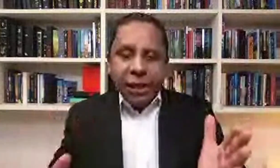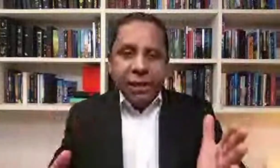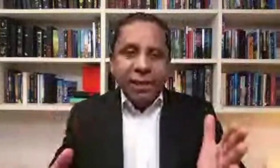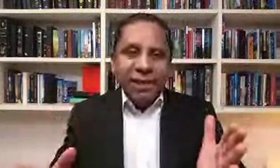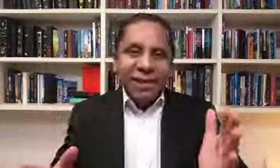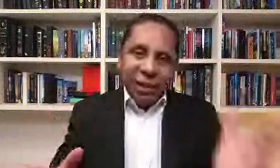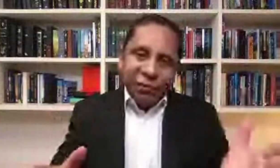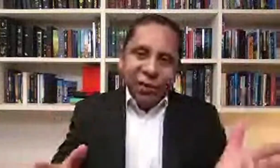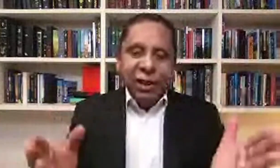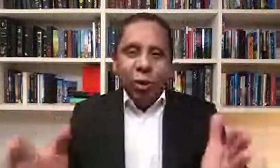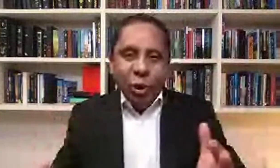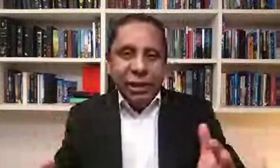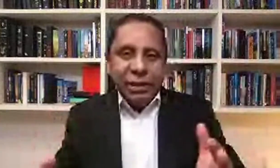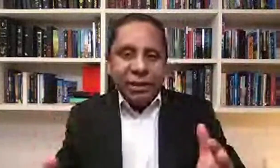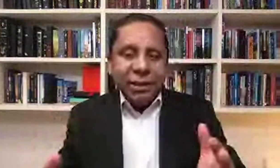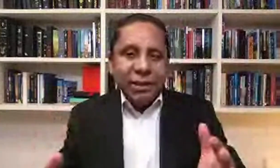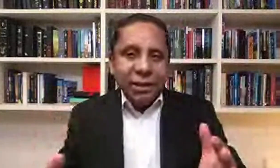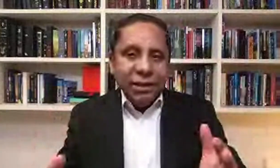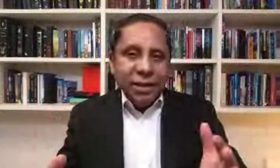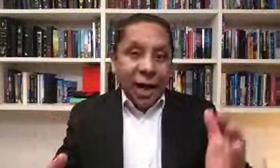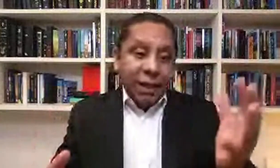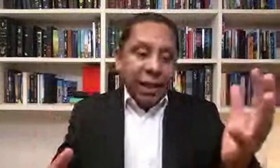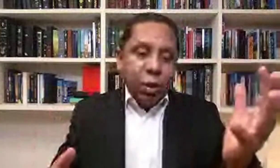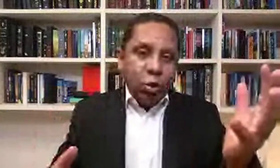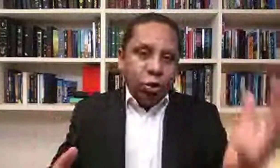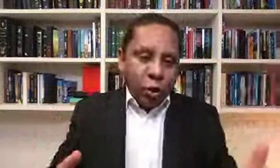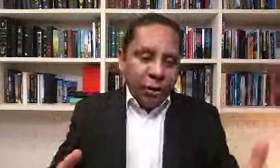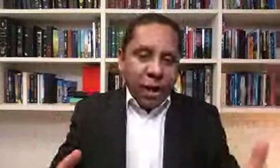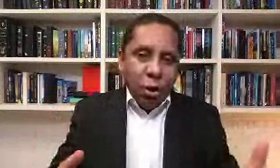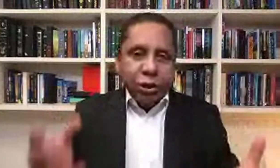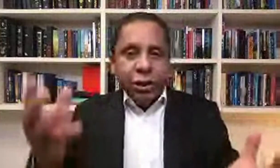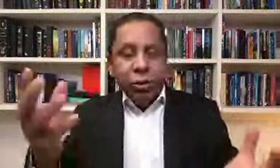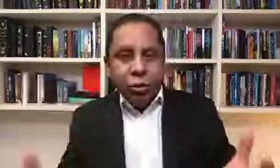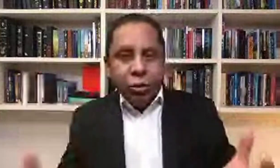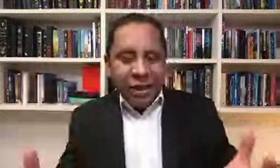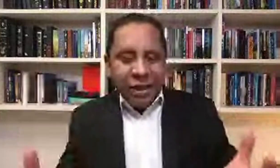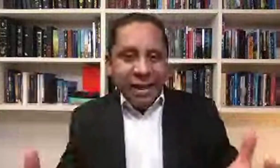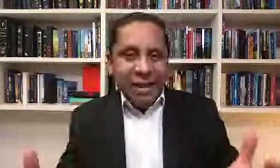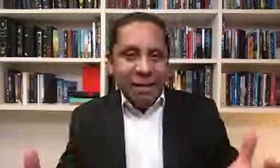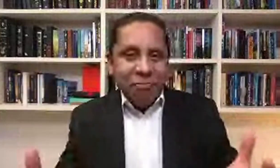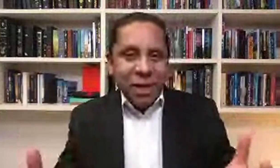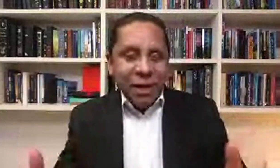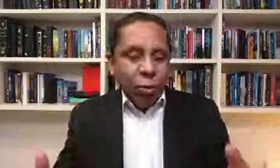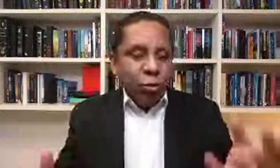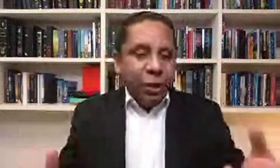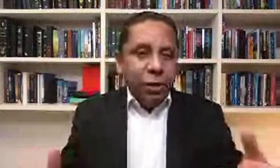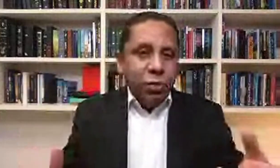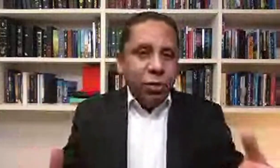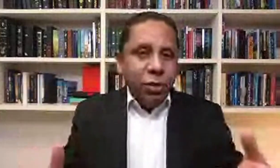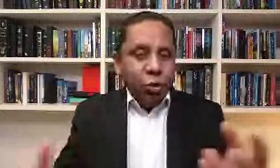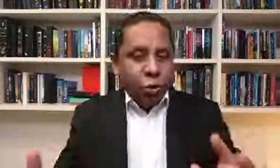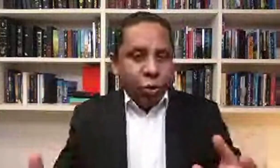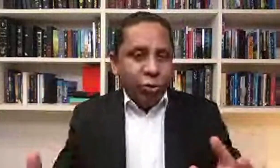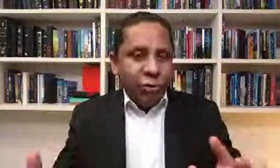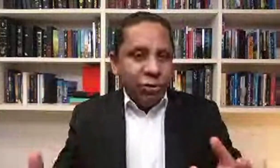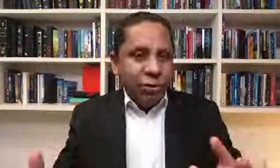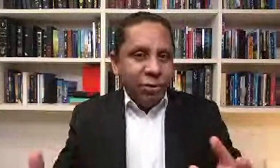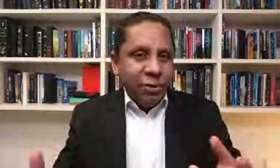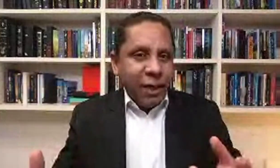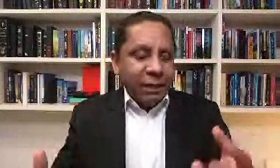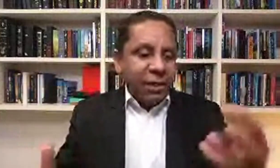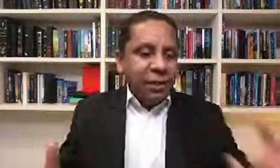e Caim, Davi e Golias. Aquele que constrói na rocha e o que constrói na areia. O trigo e o